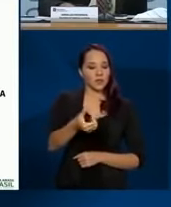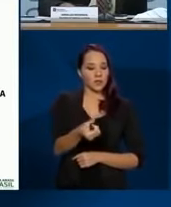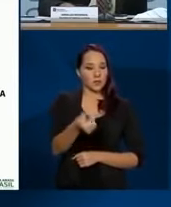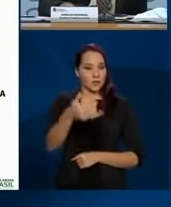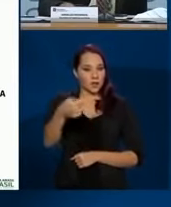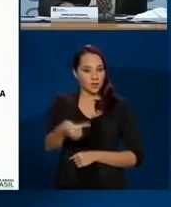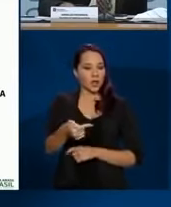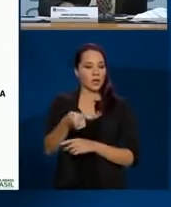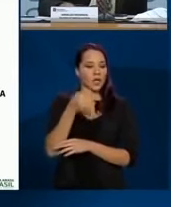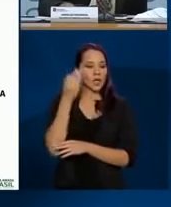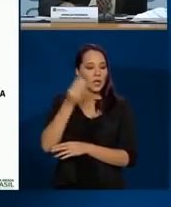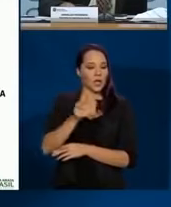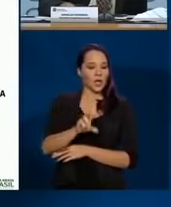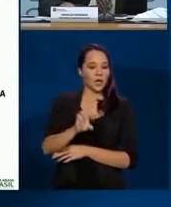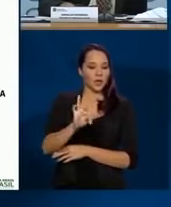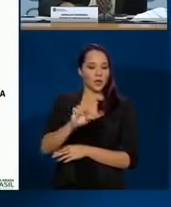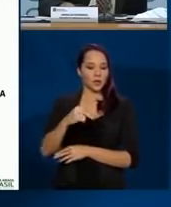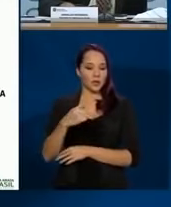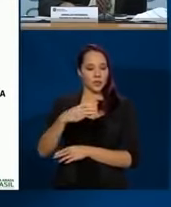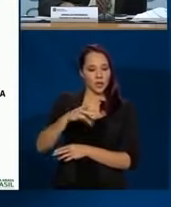3.316.167 RT-PCRs,